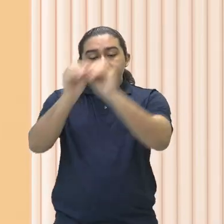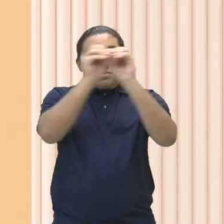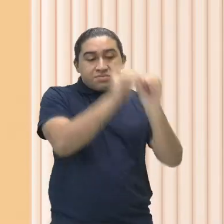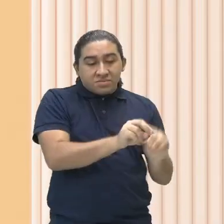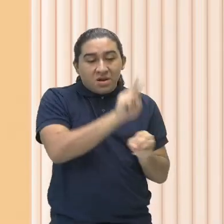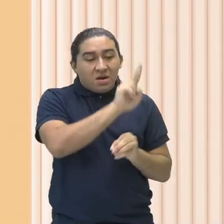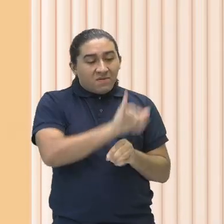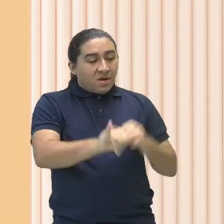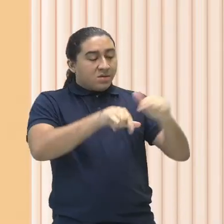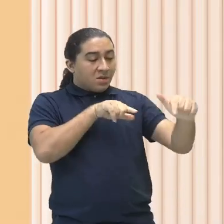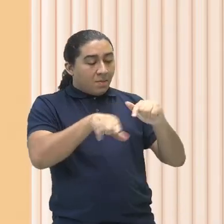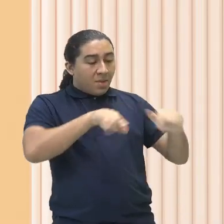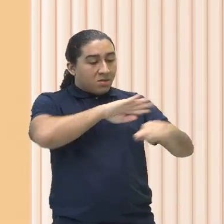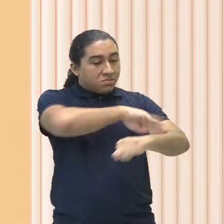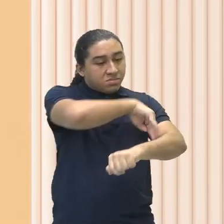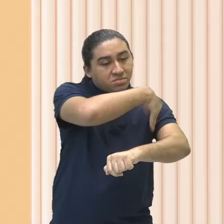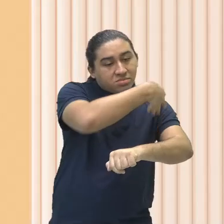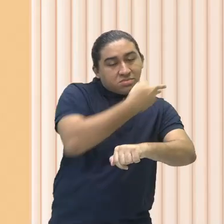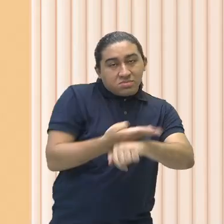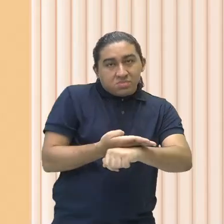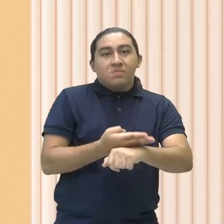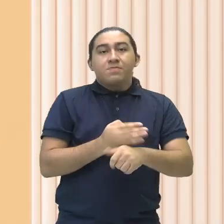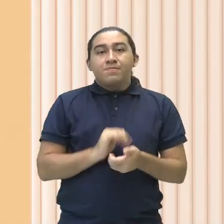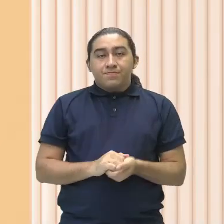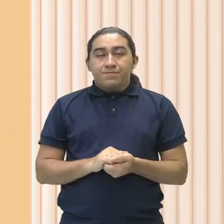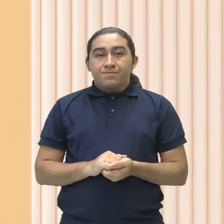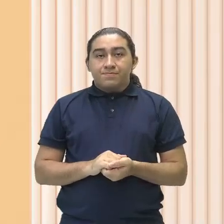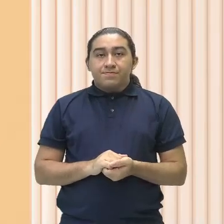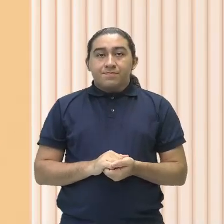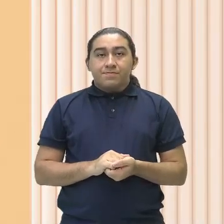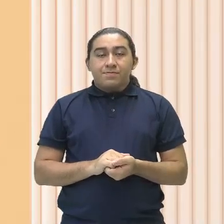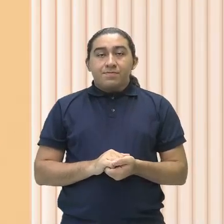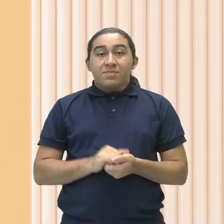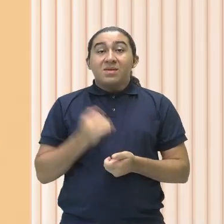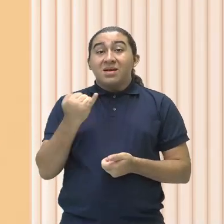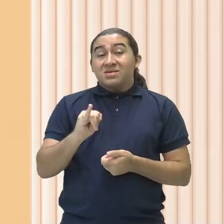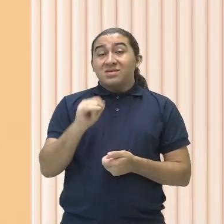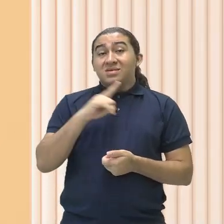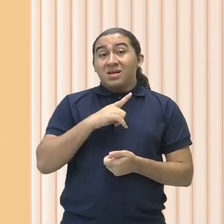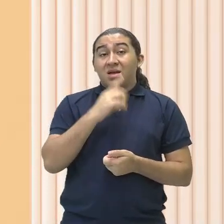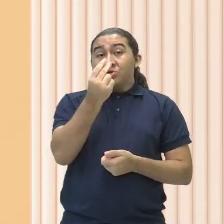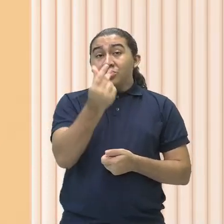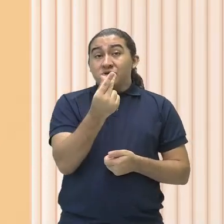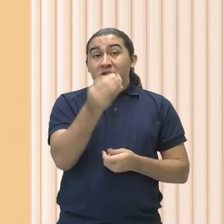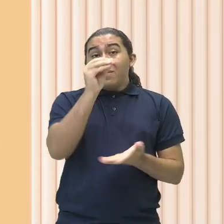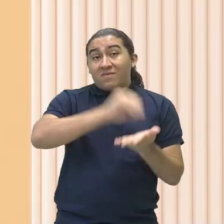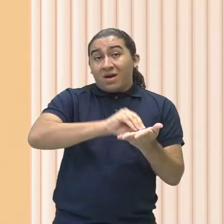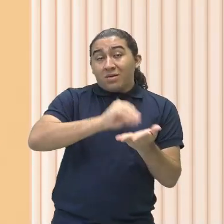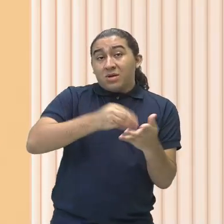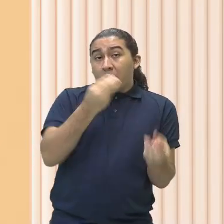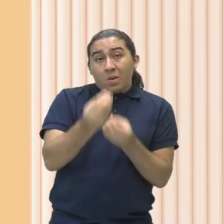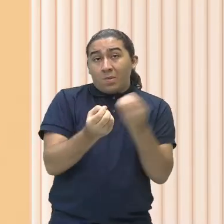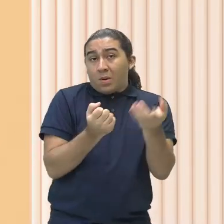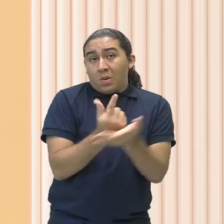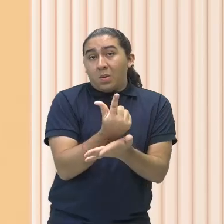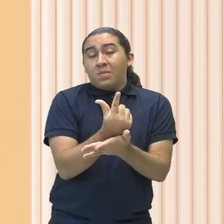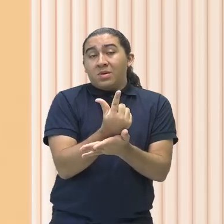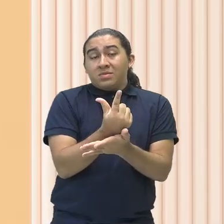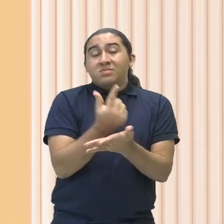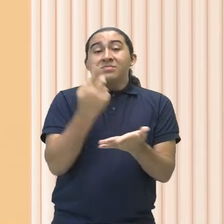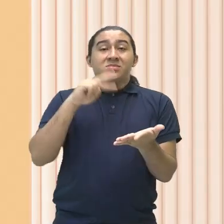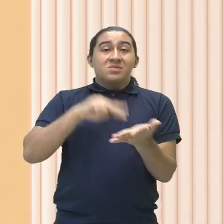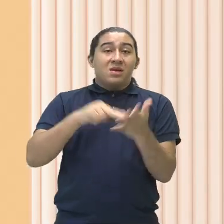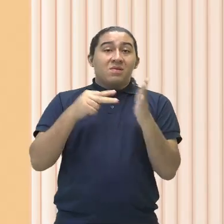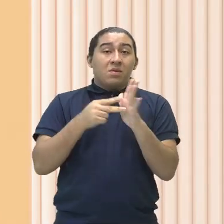esse serviço. E com essa falta de recursos, fazia com que os senhores de